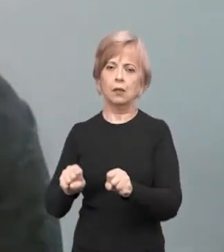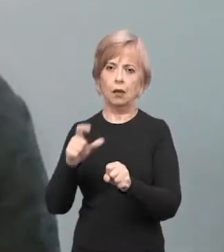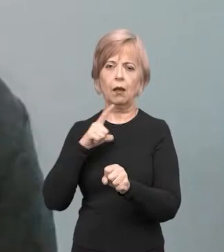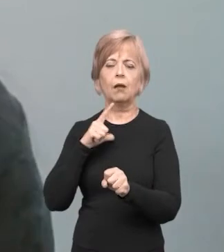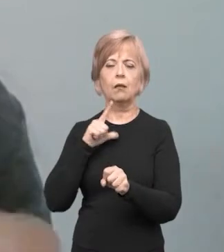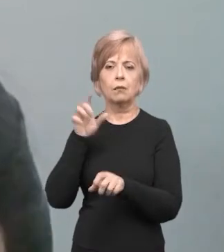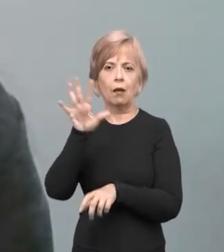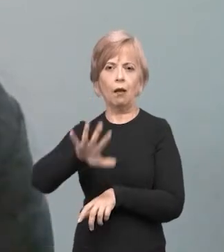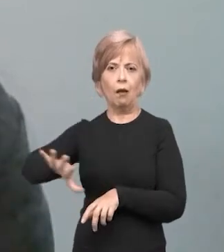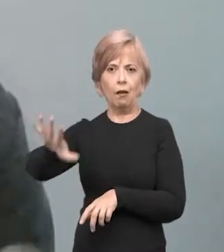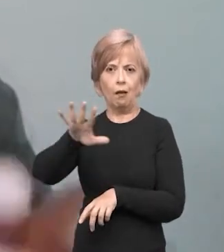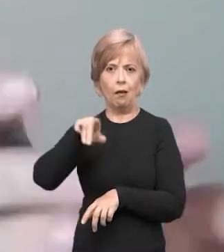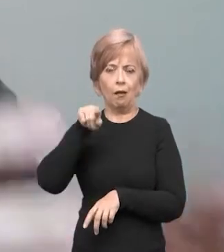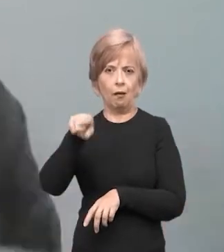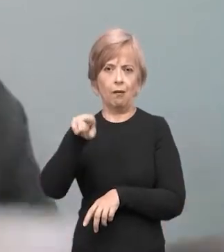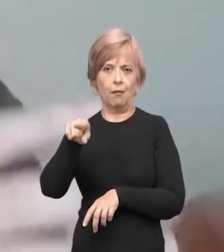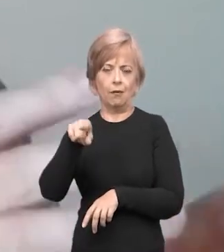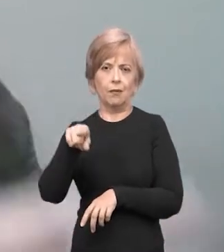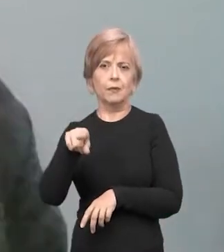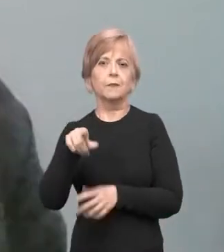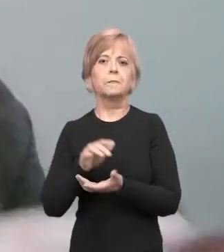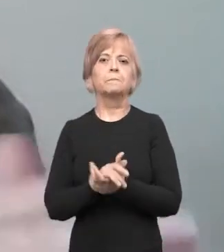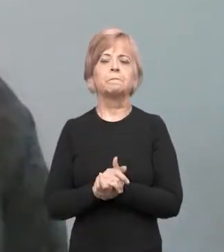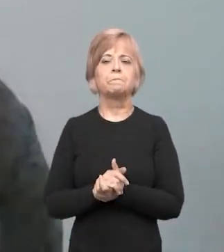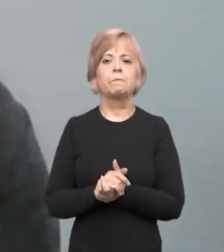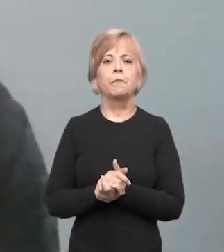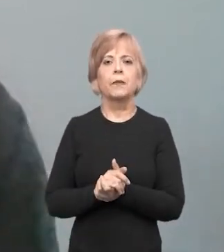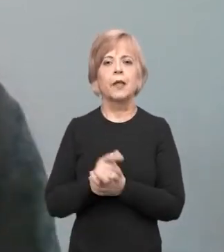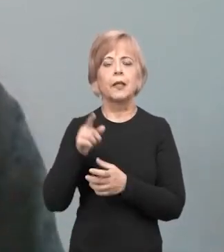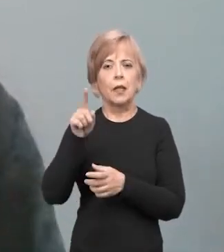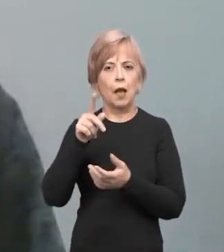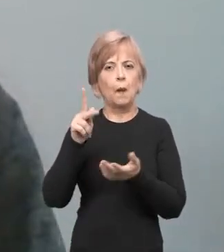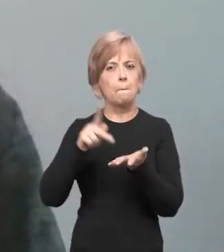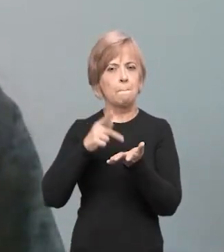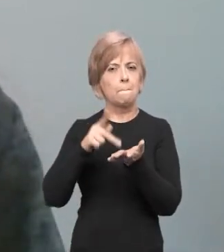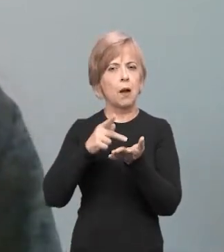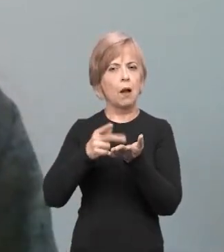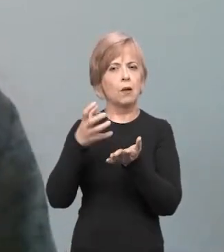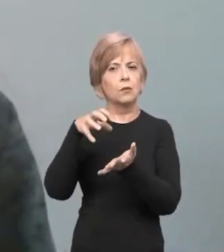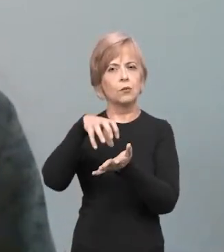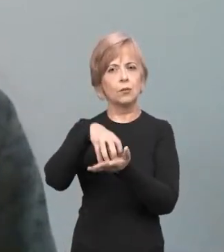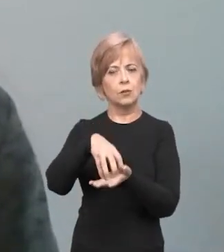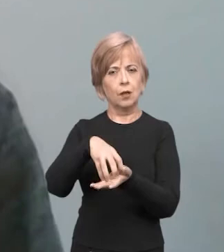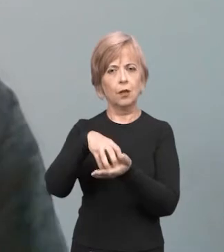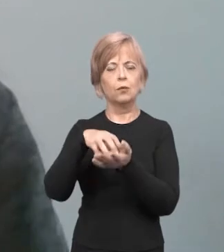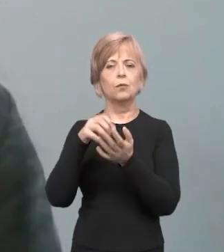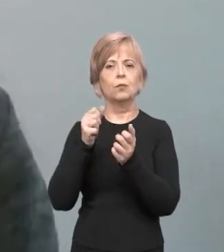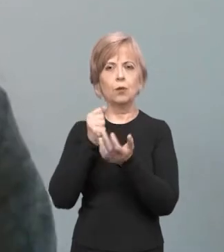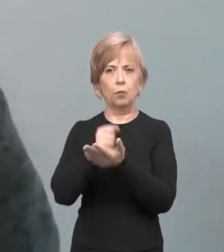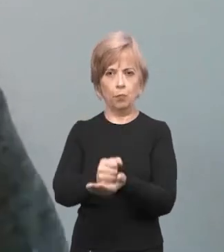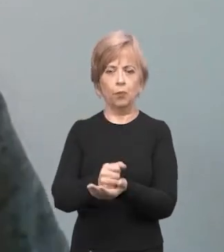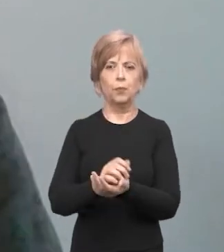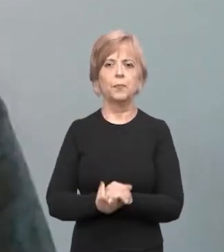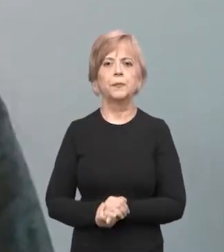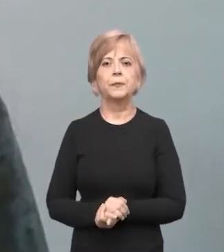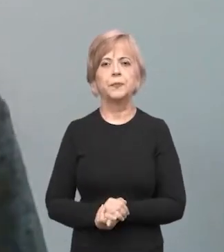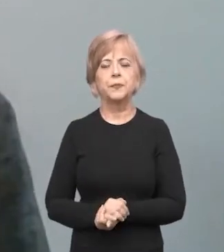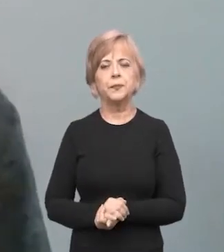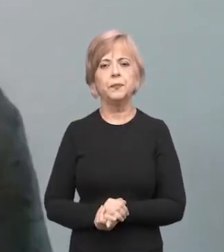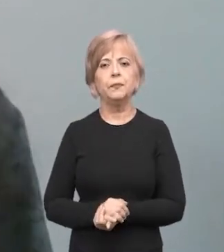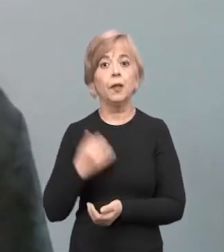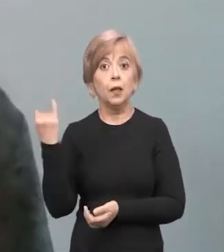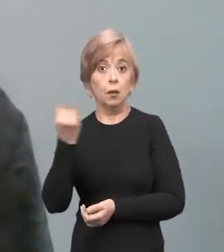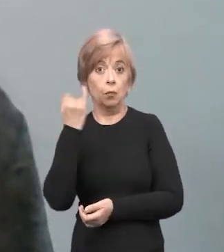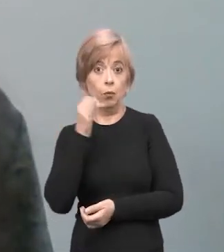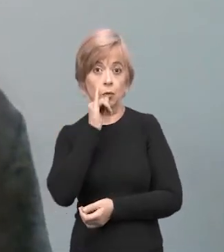que são referentes à nossa área, se encontram lá na nossa página do Centro de Apoio. É importante